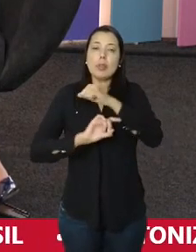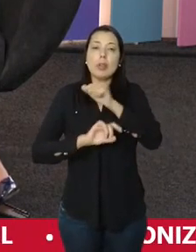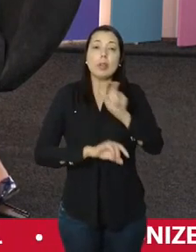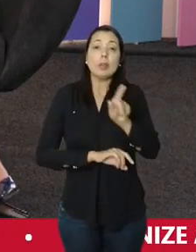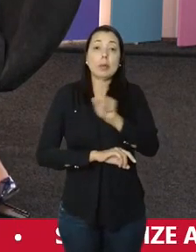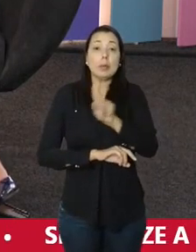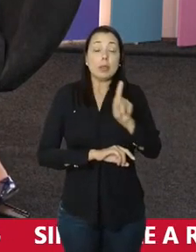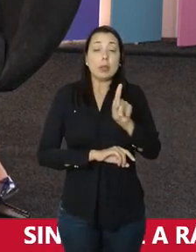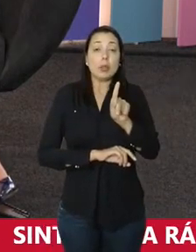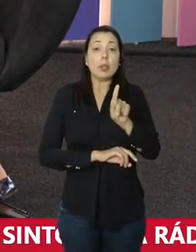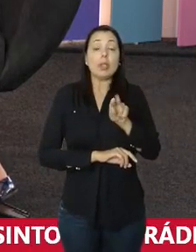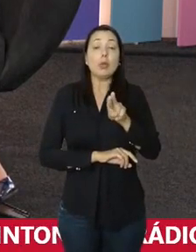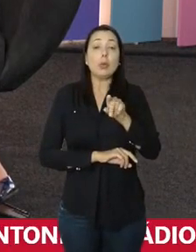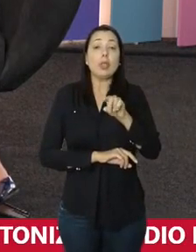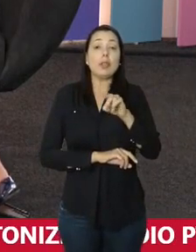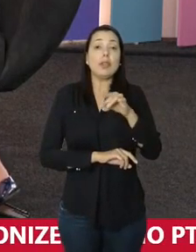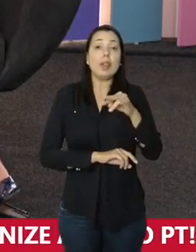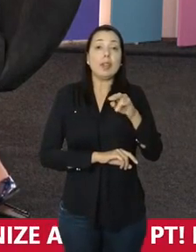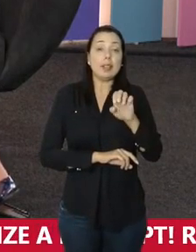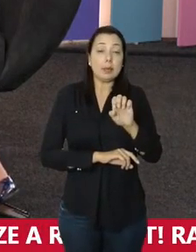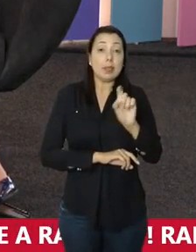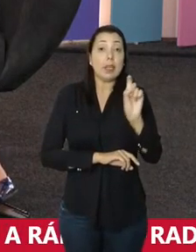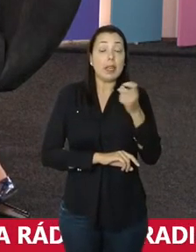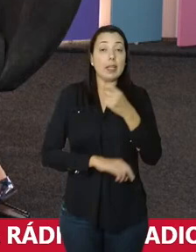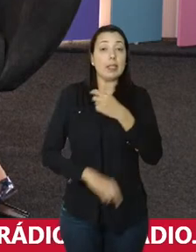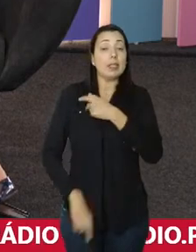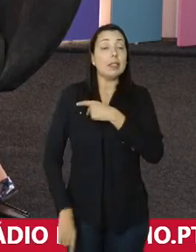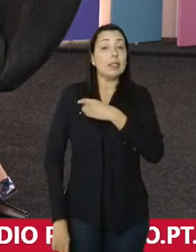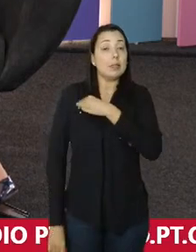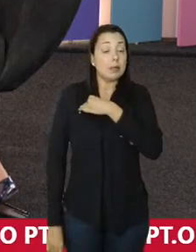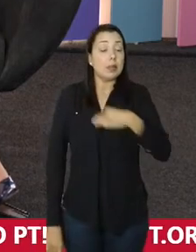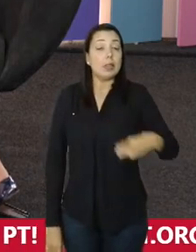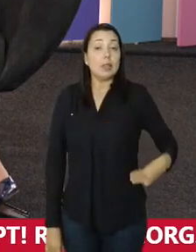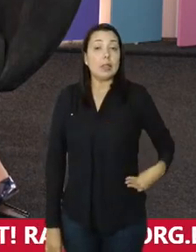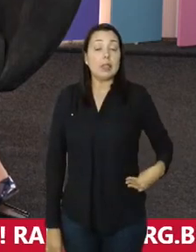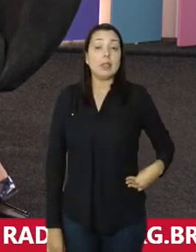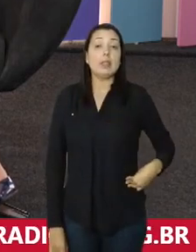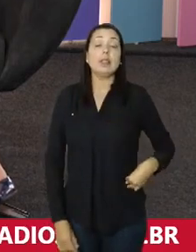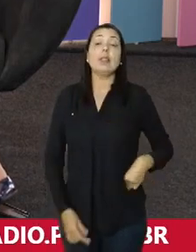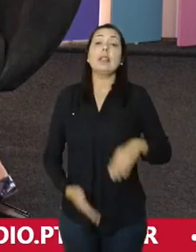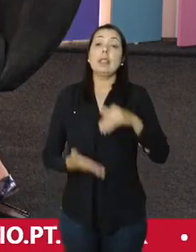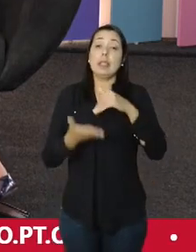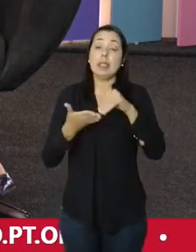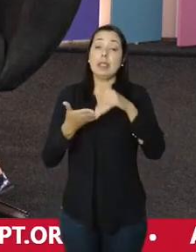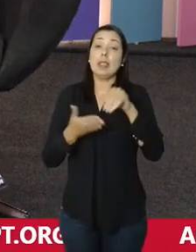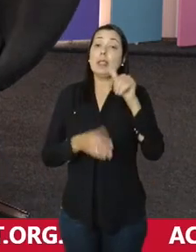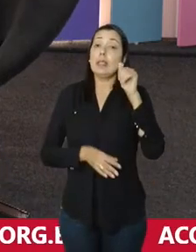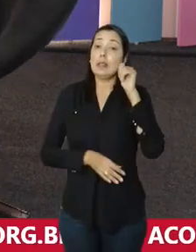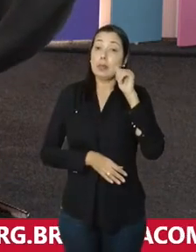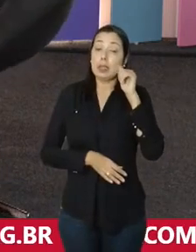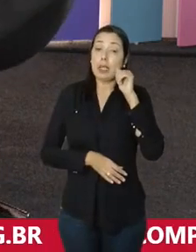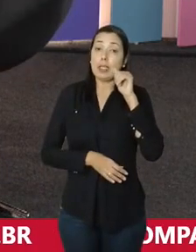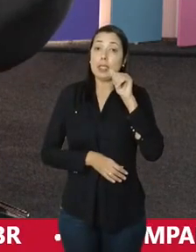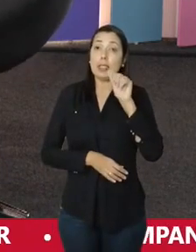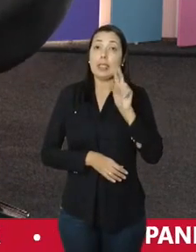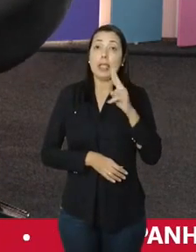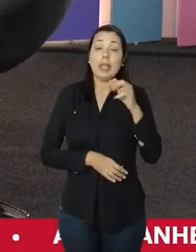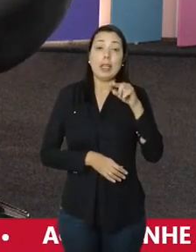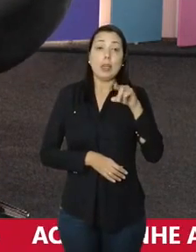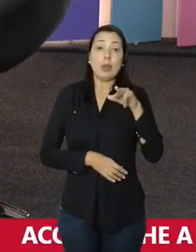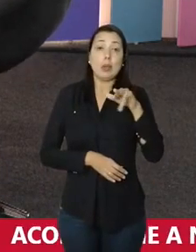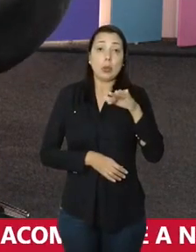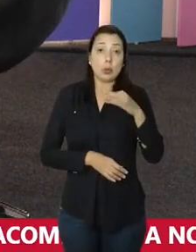titular sênior da Unifesp, ex-ministra da Secretaria Especial de Políticas para as Mulheres, Eleonora Menicucci. Sejam